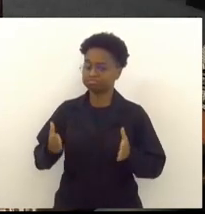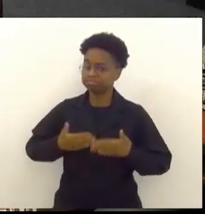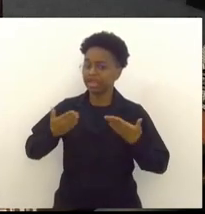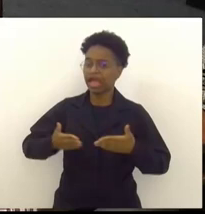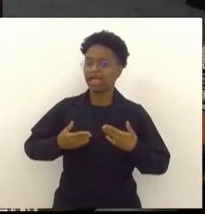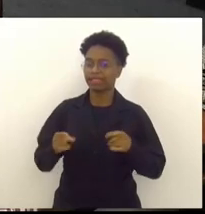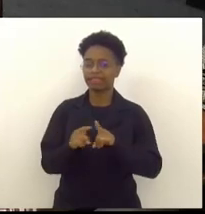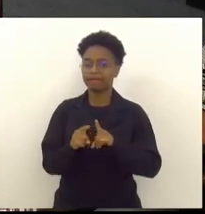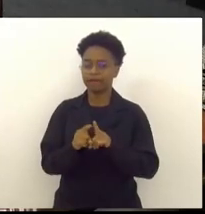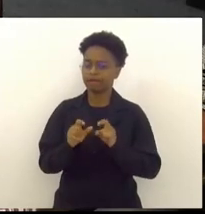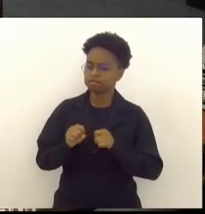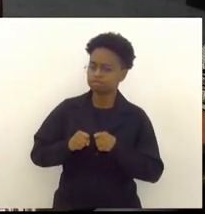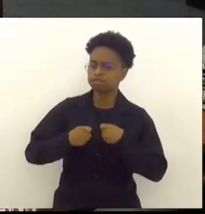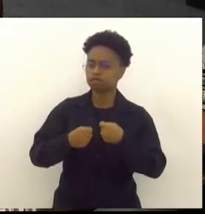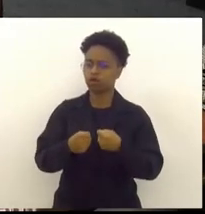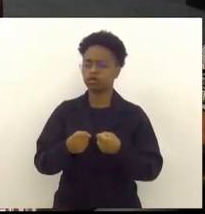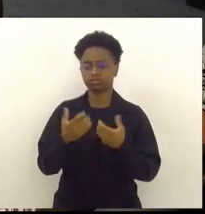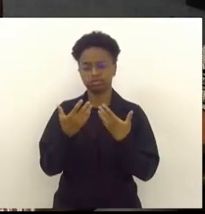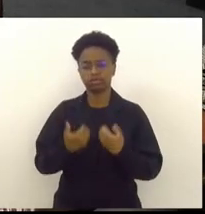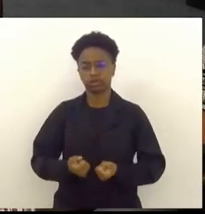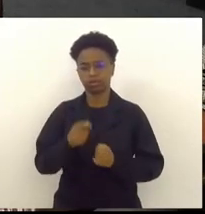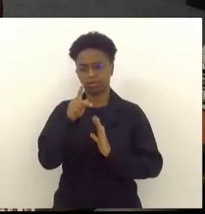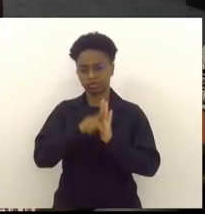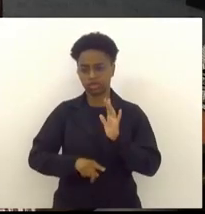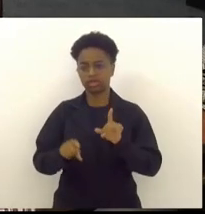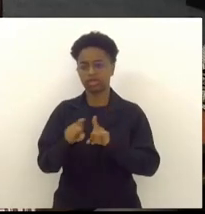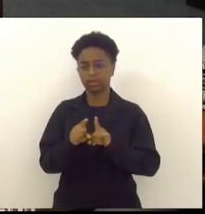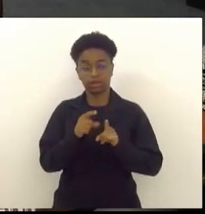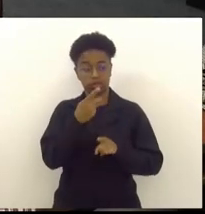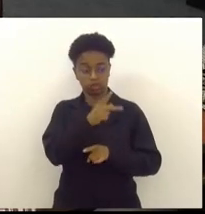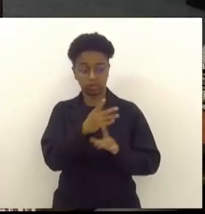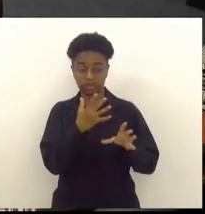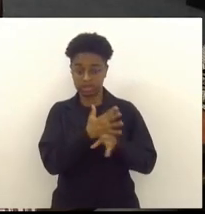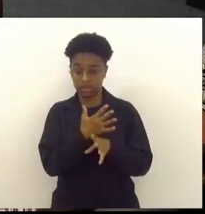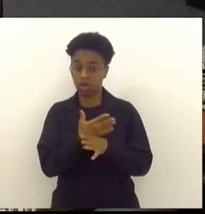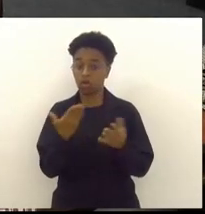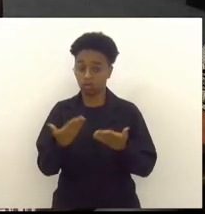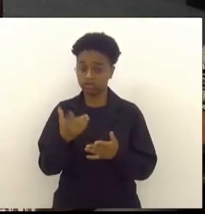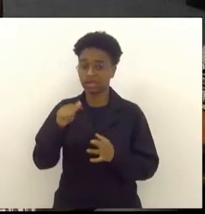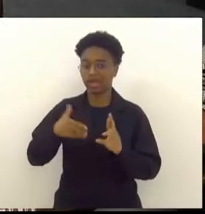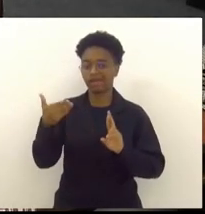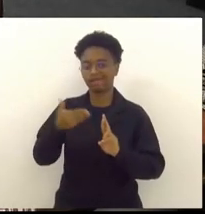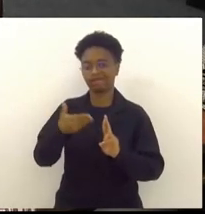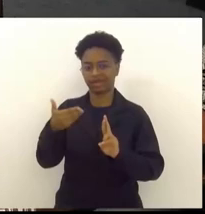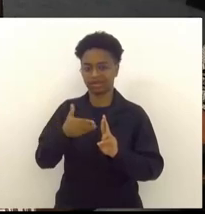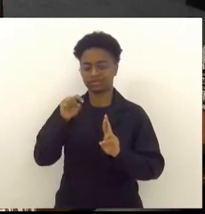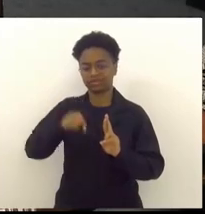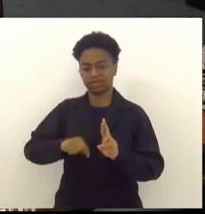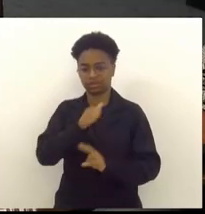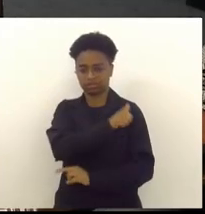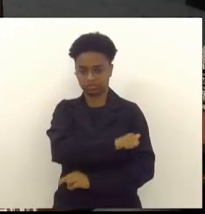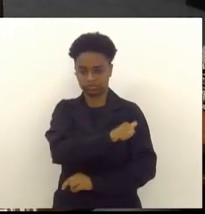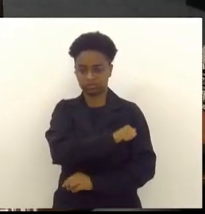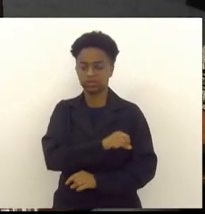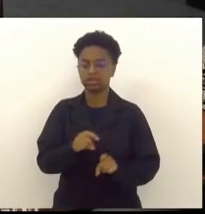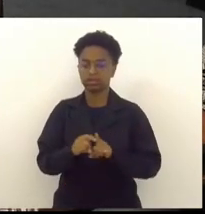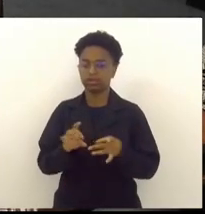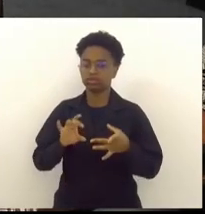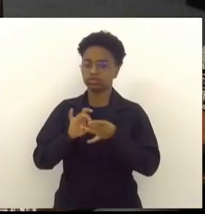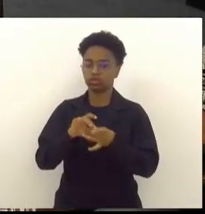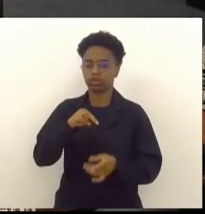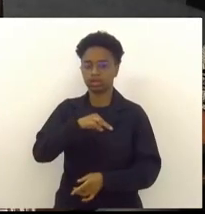entusiasmo, com muita garra a esse projeto. São Francisco de Itabapoana é hoje uma referência no estado, juntamente com Nova